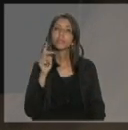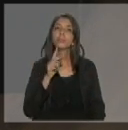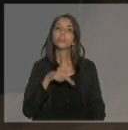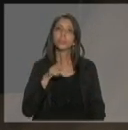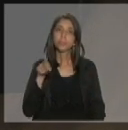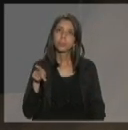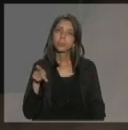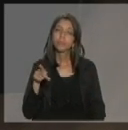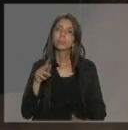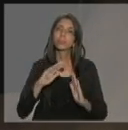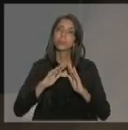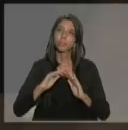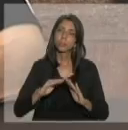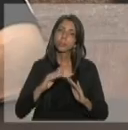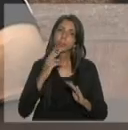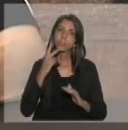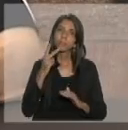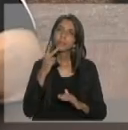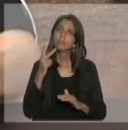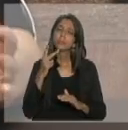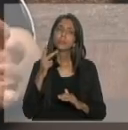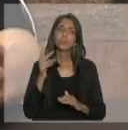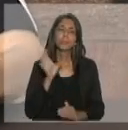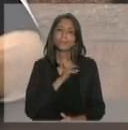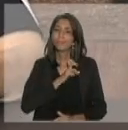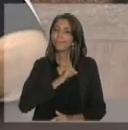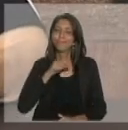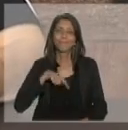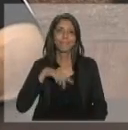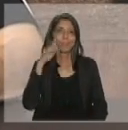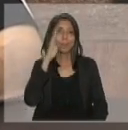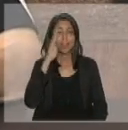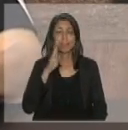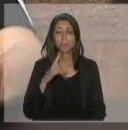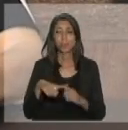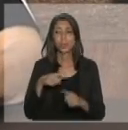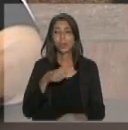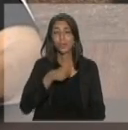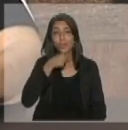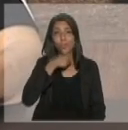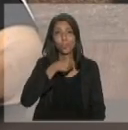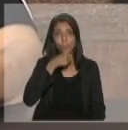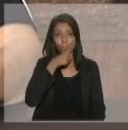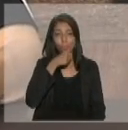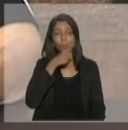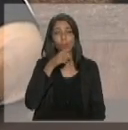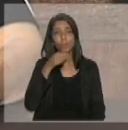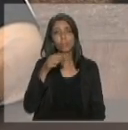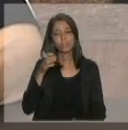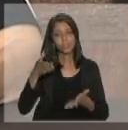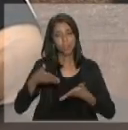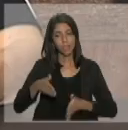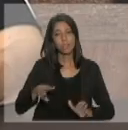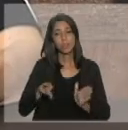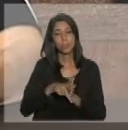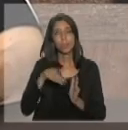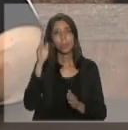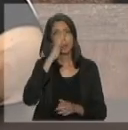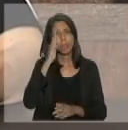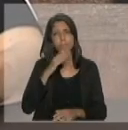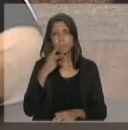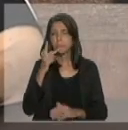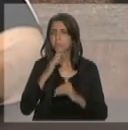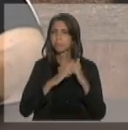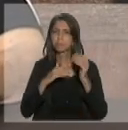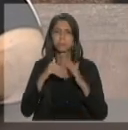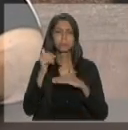Fonteyn me disse, Dalal, o Brasil é tão talentoso, ela tinha paixão pelo Brasil, porque o avô, né, era de origem brasileira, ela dizia assim, tem